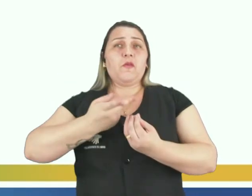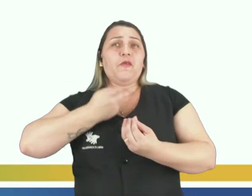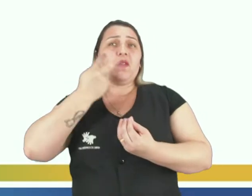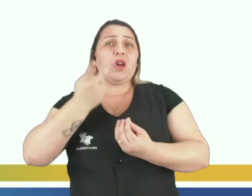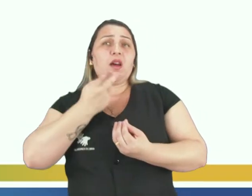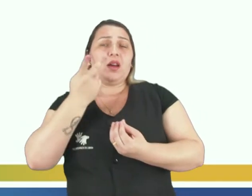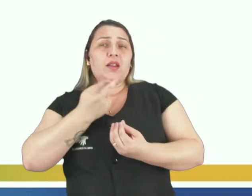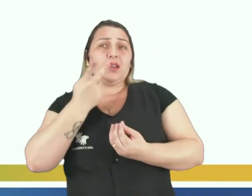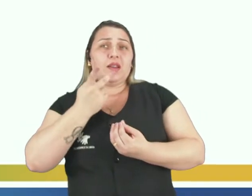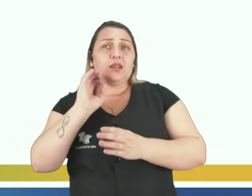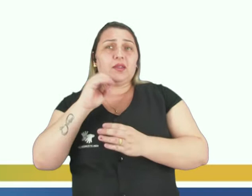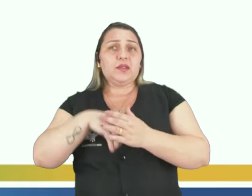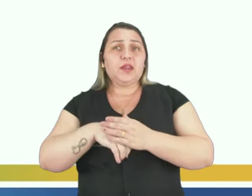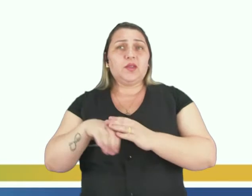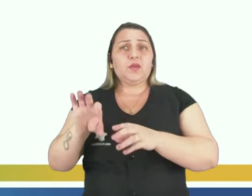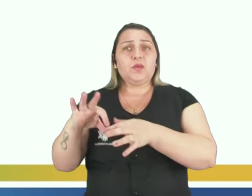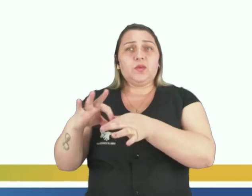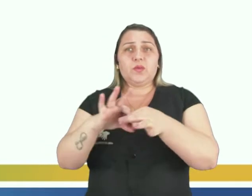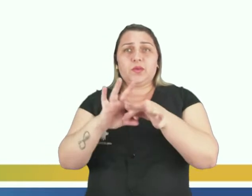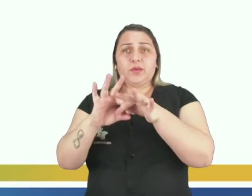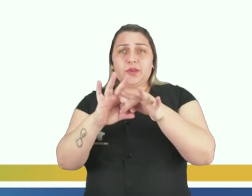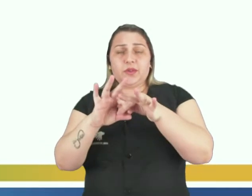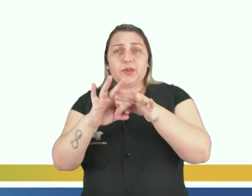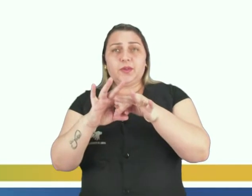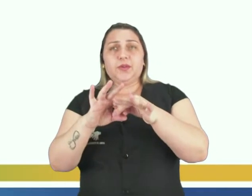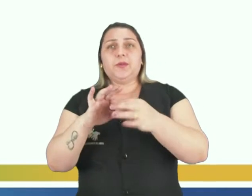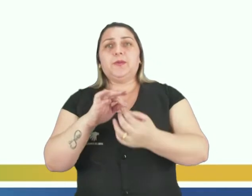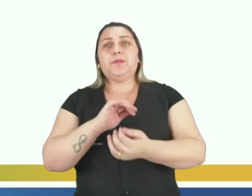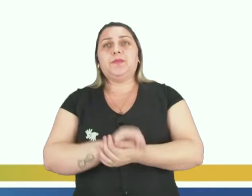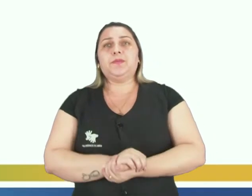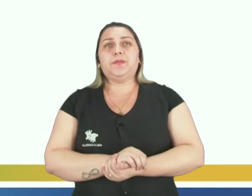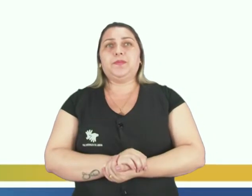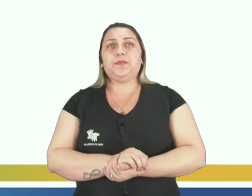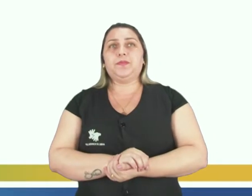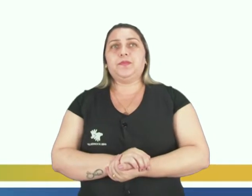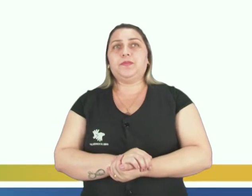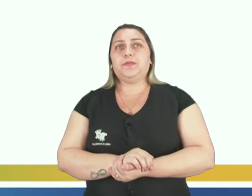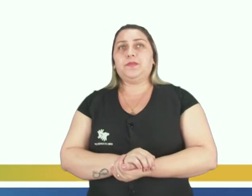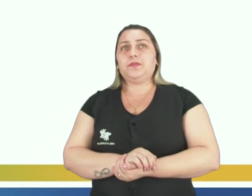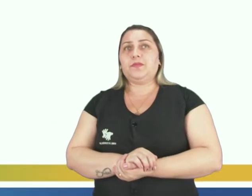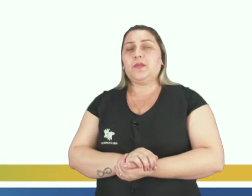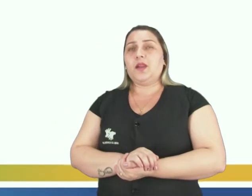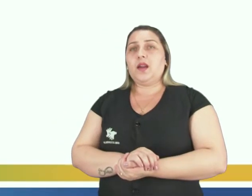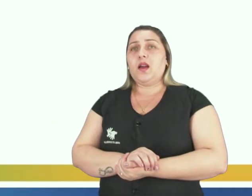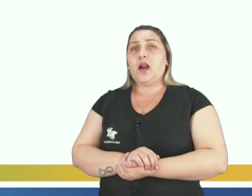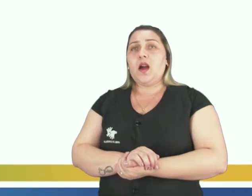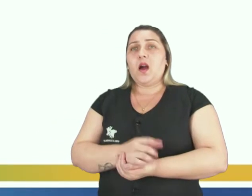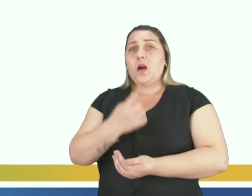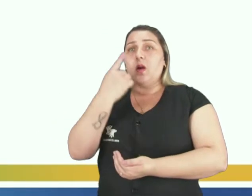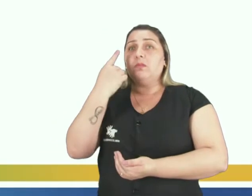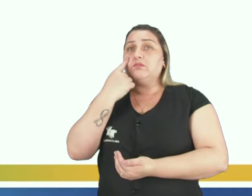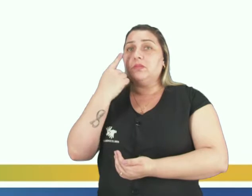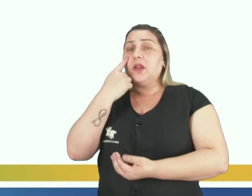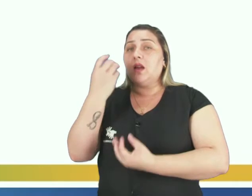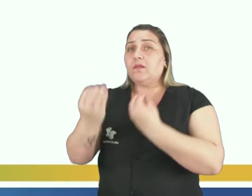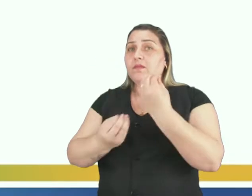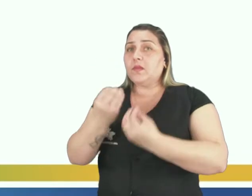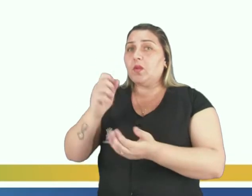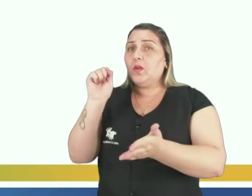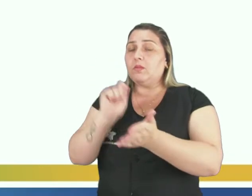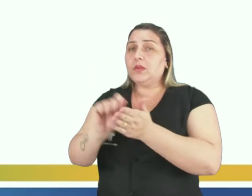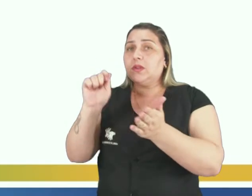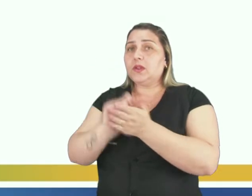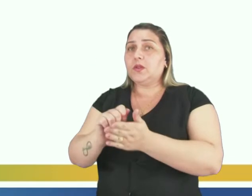do contexto europeu. Com a variante rioplatense eu pronuncio, ó, vos sabes a que hora chegas, mi hermano,